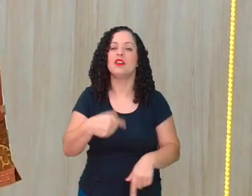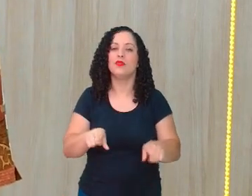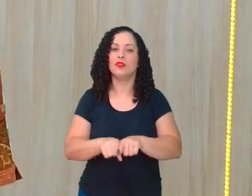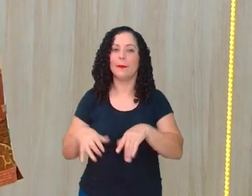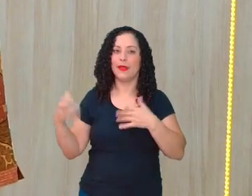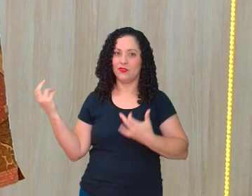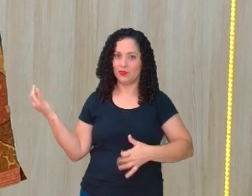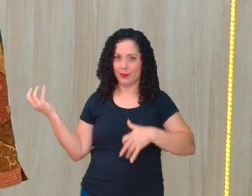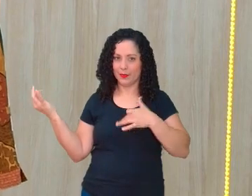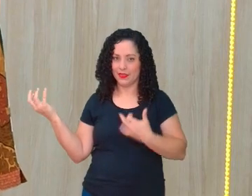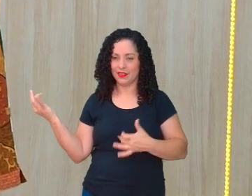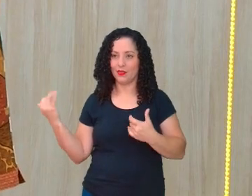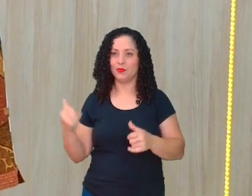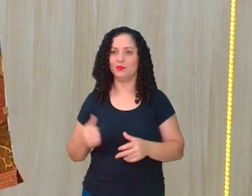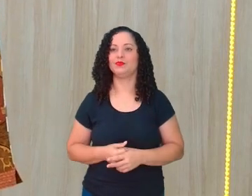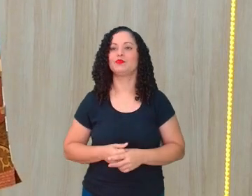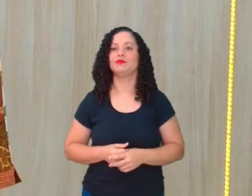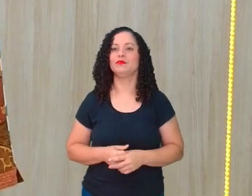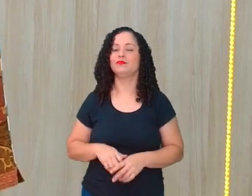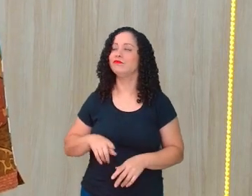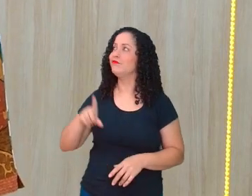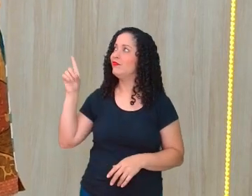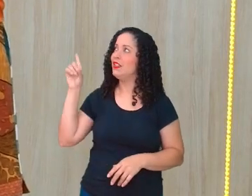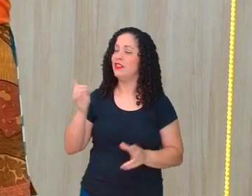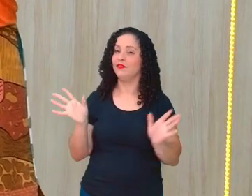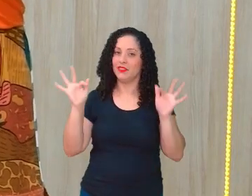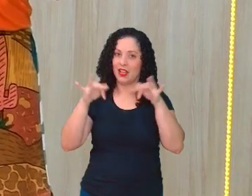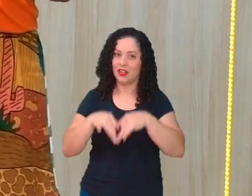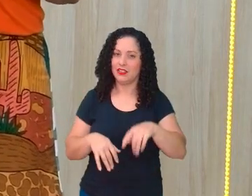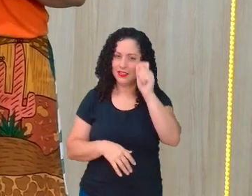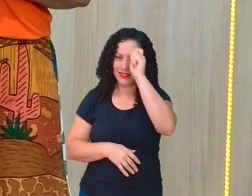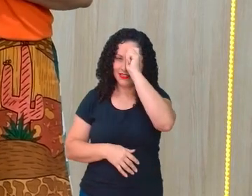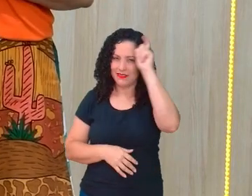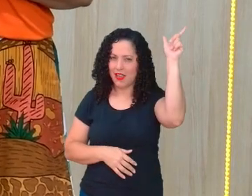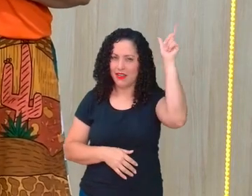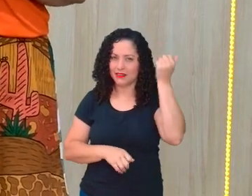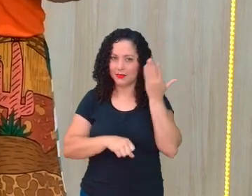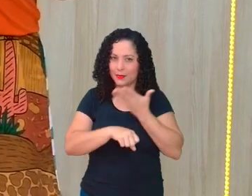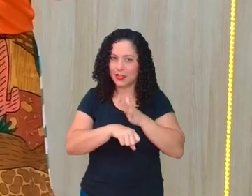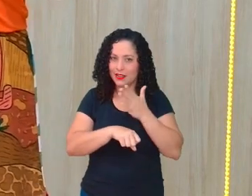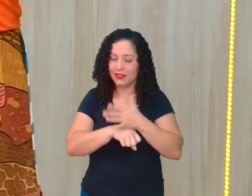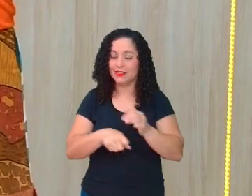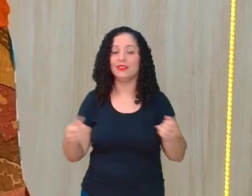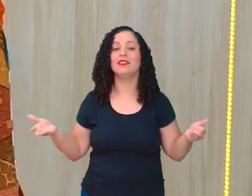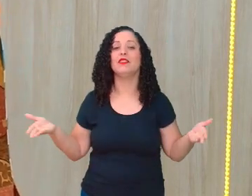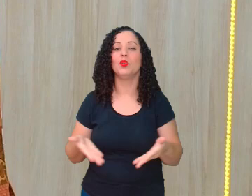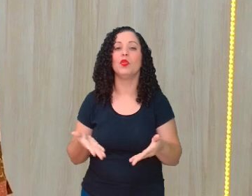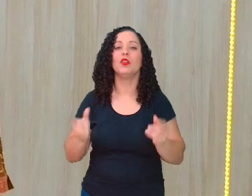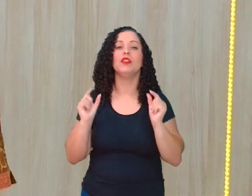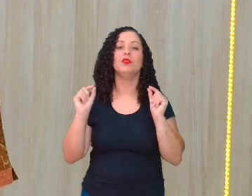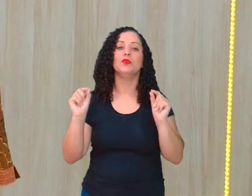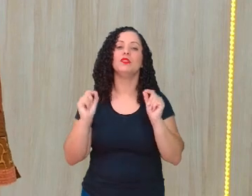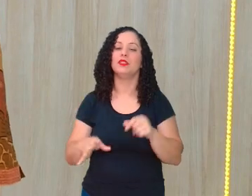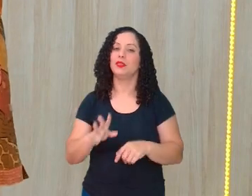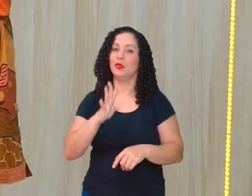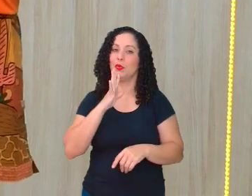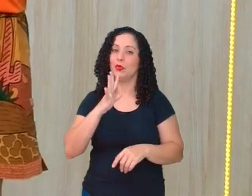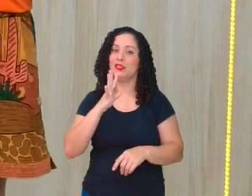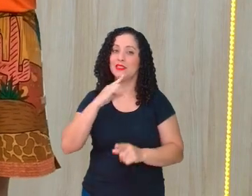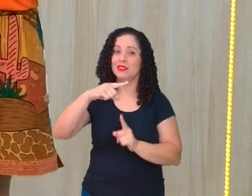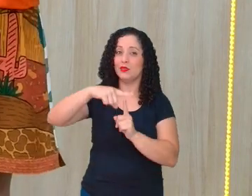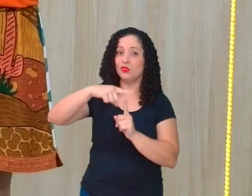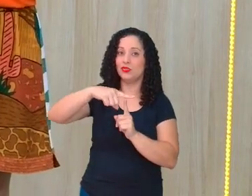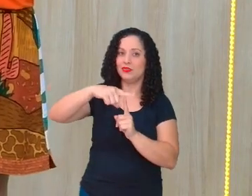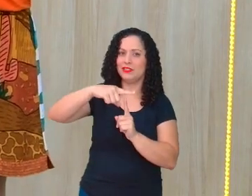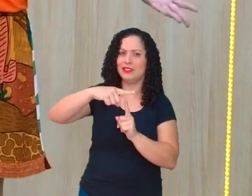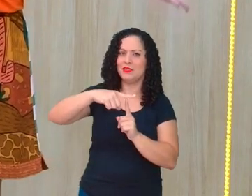Então, a gente conclui aqui, nesse momento, essa ideia da prática, e agora a gente vai falar um pouco sobre os instrumentos, né?